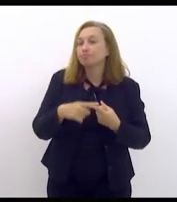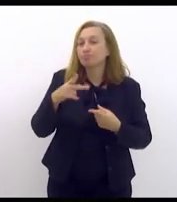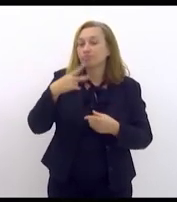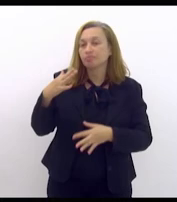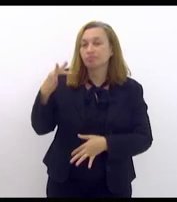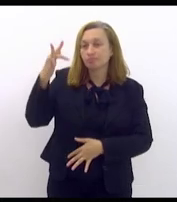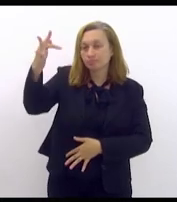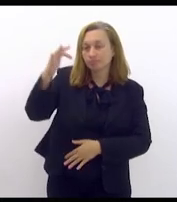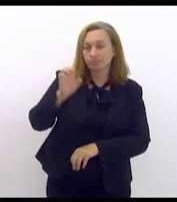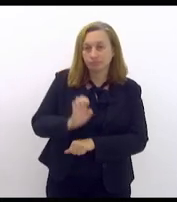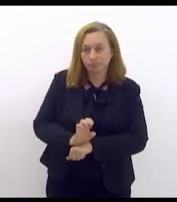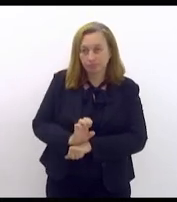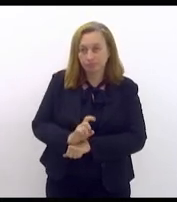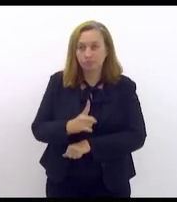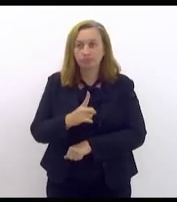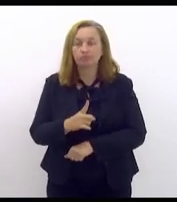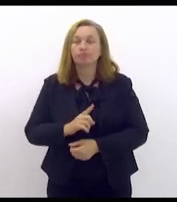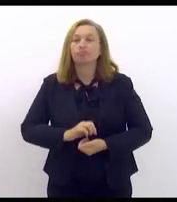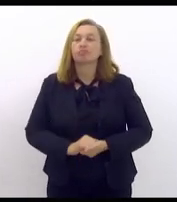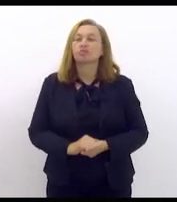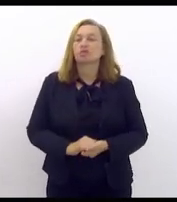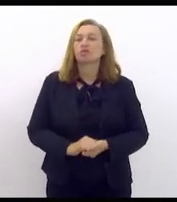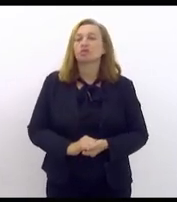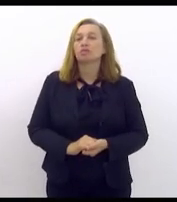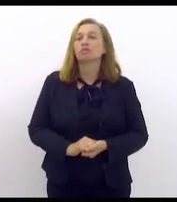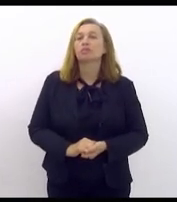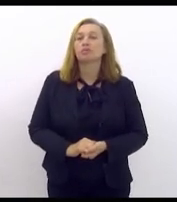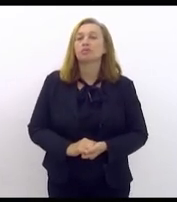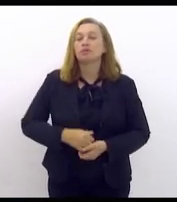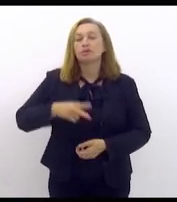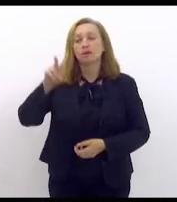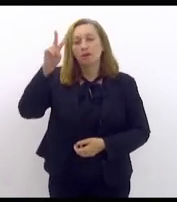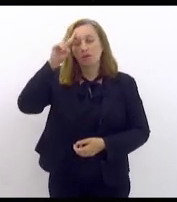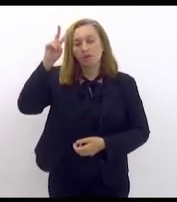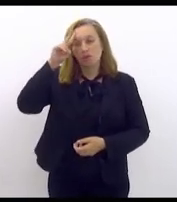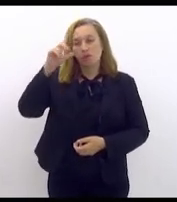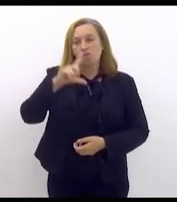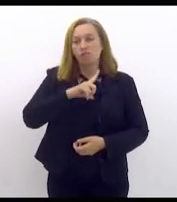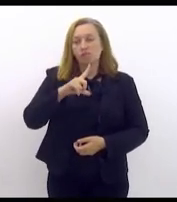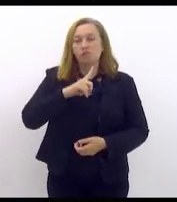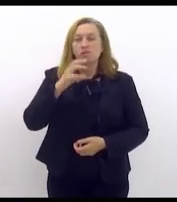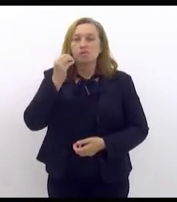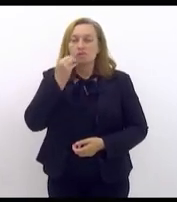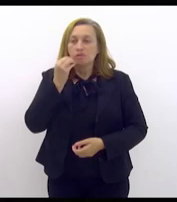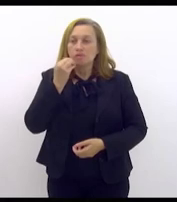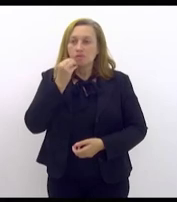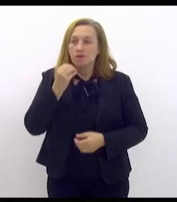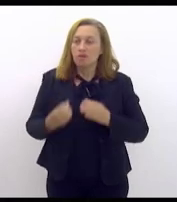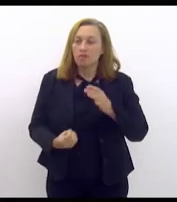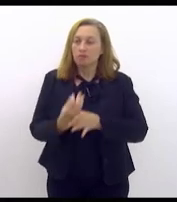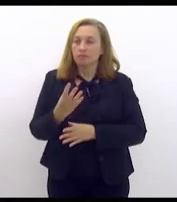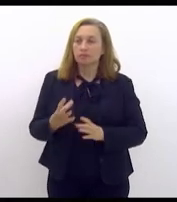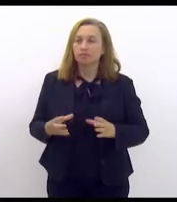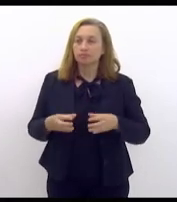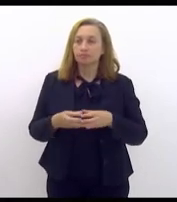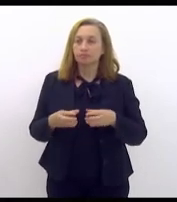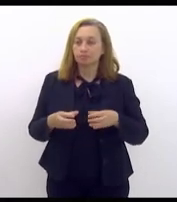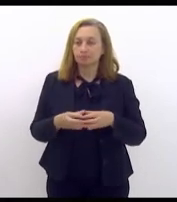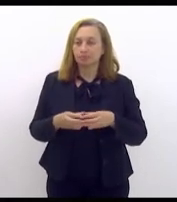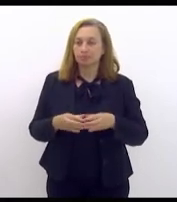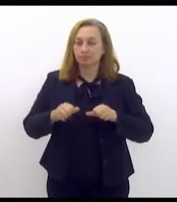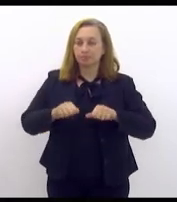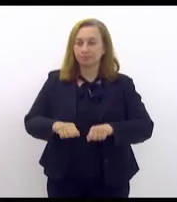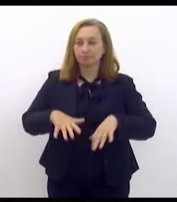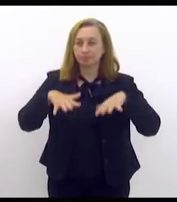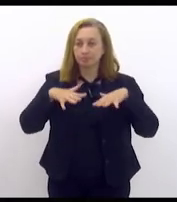futuro do nosso Estado, da nossa nação. Na segunda-feira, nós tivemos a oportunidade de instalar aqui no plenário